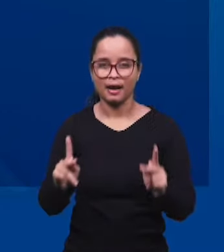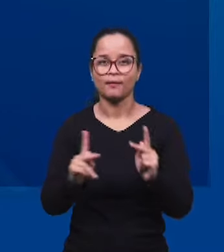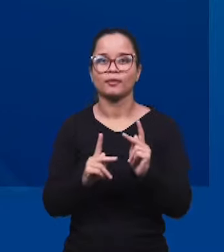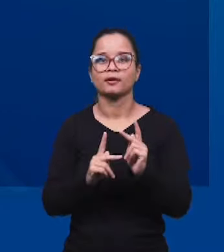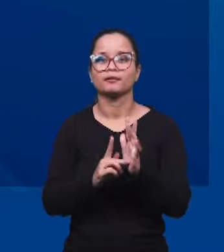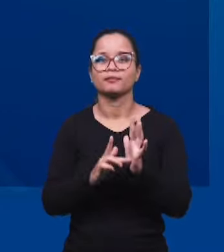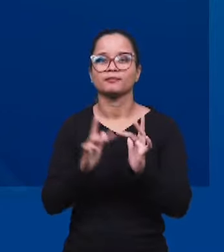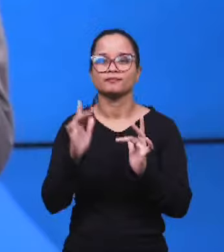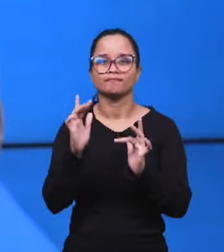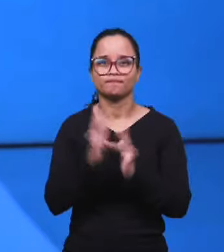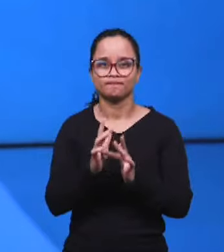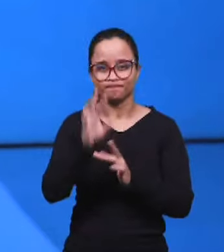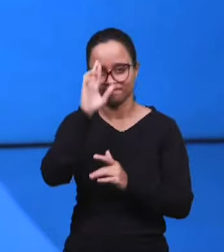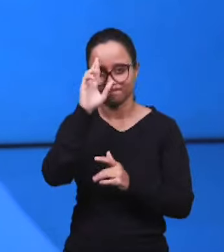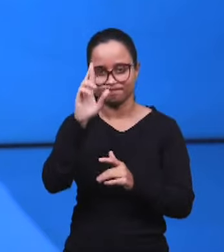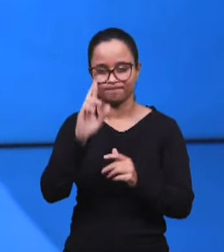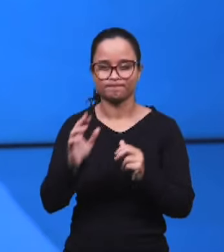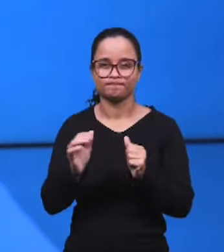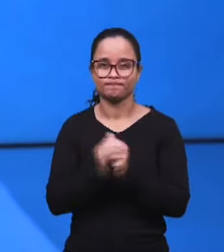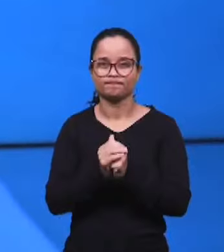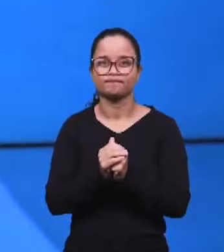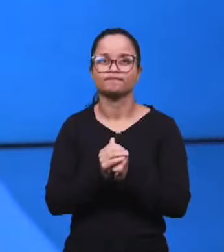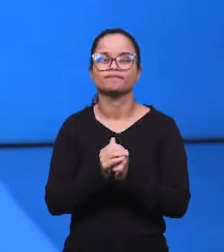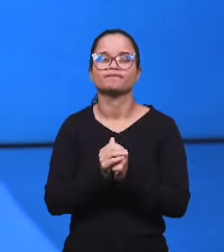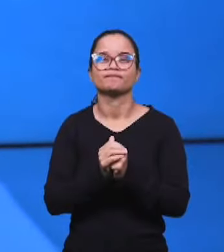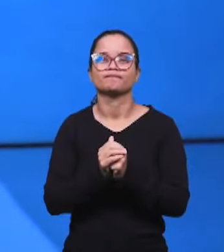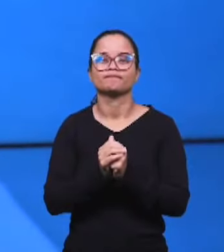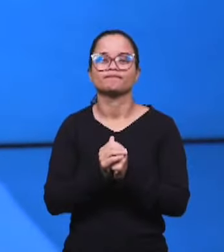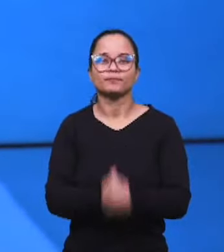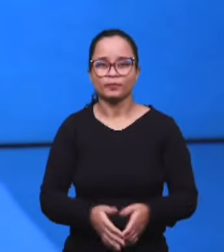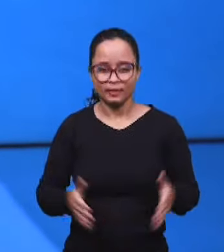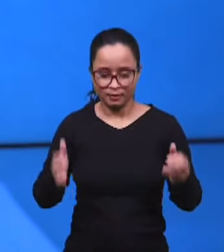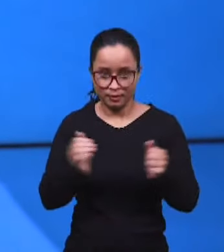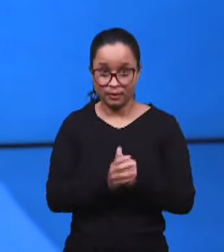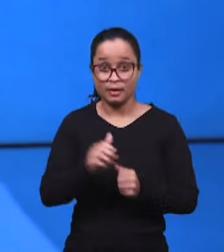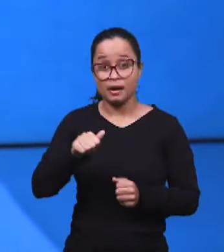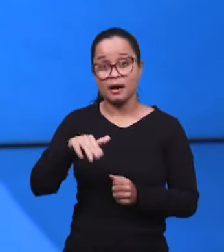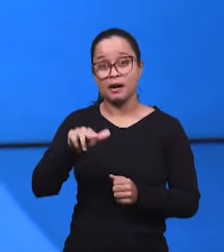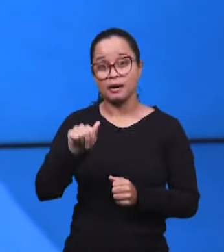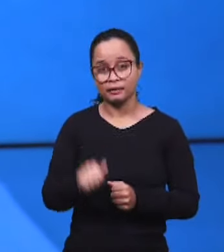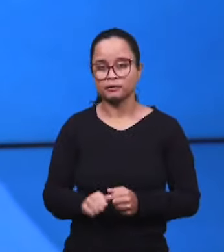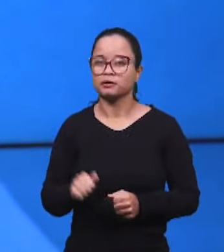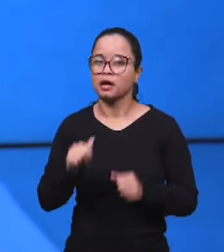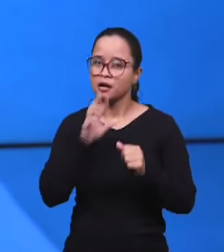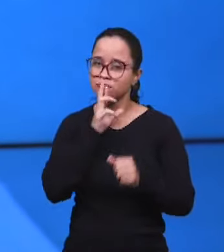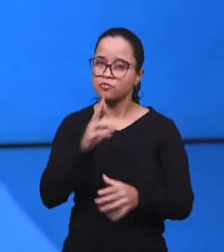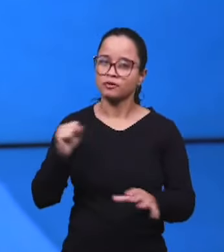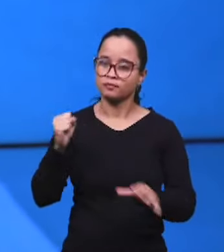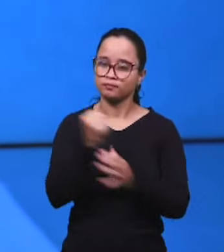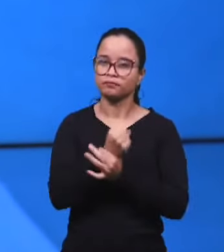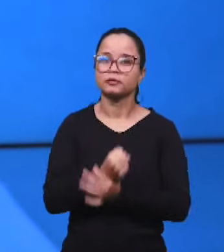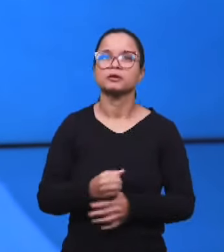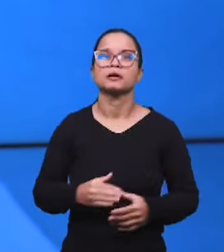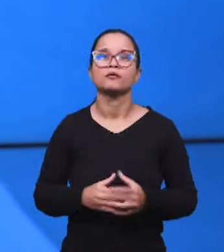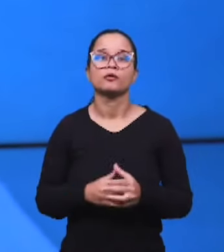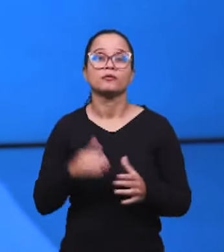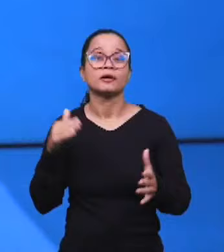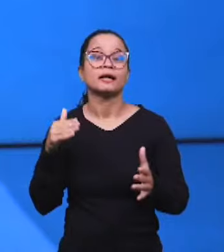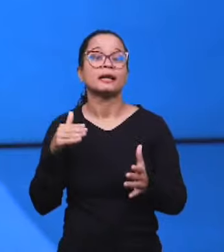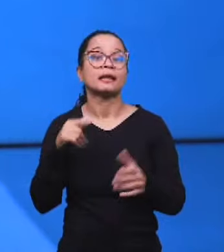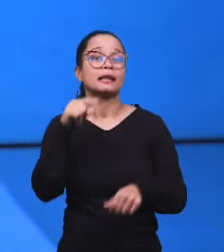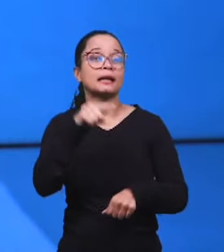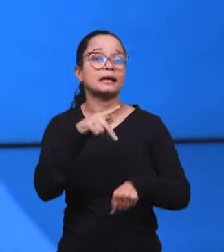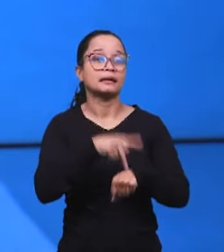Senhor Jesus. Amém, Ana Beatriz. Realmente a sua resposta foi muito segura, né? João foi até a ilha de